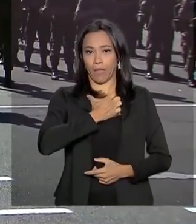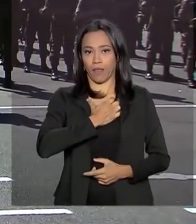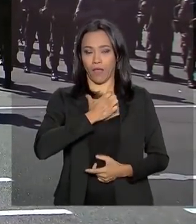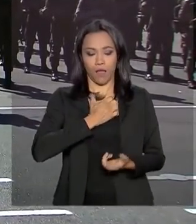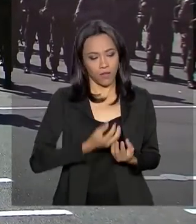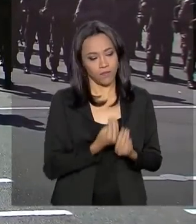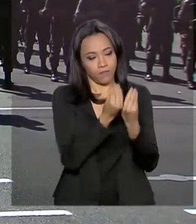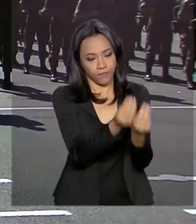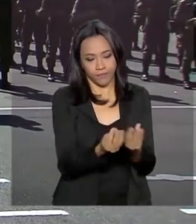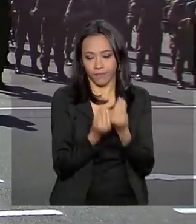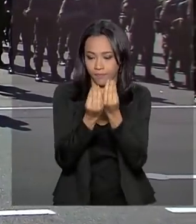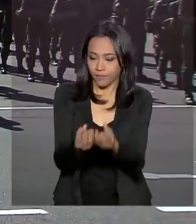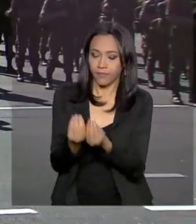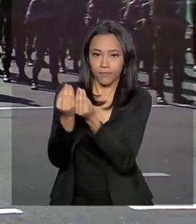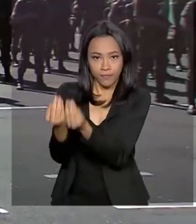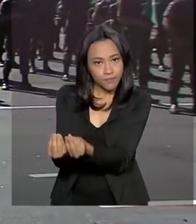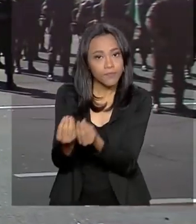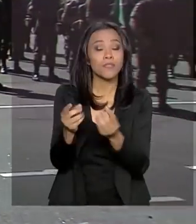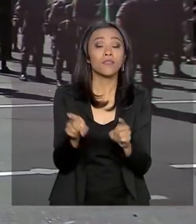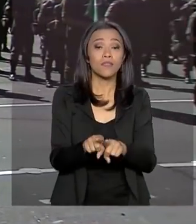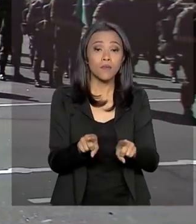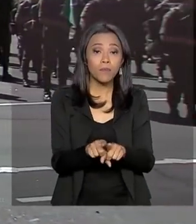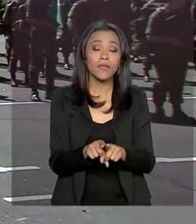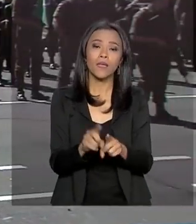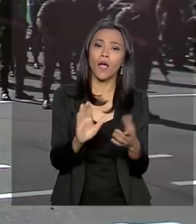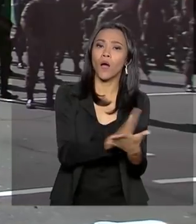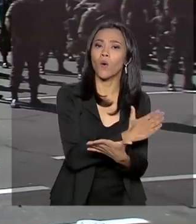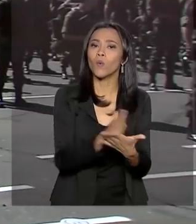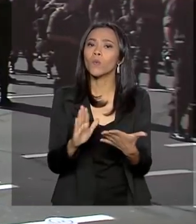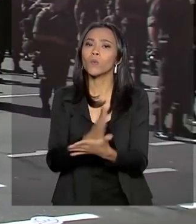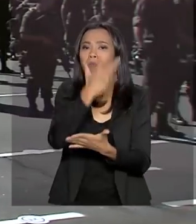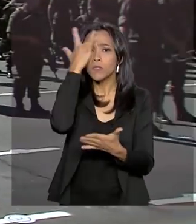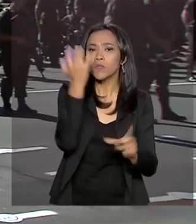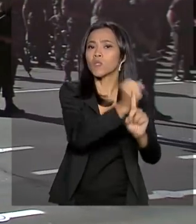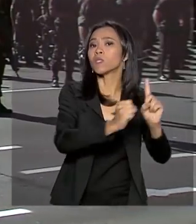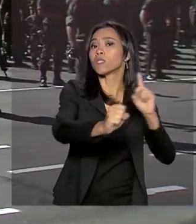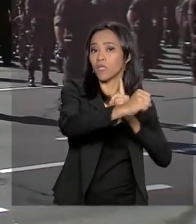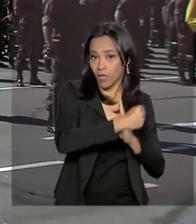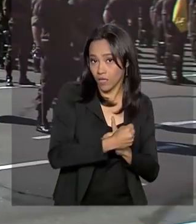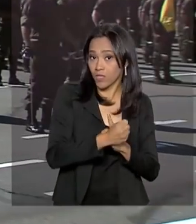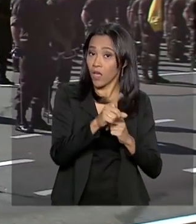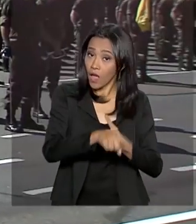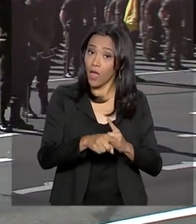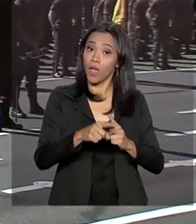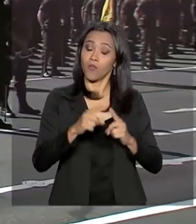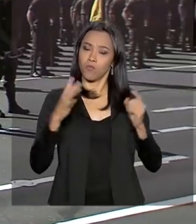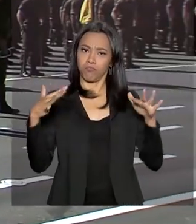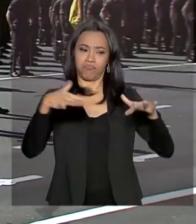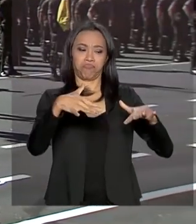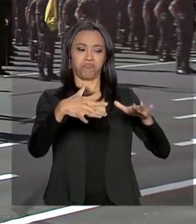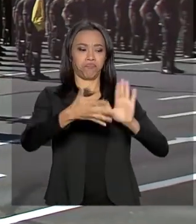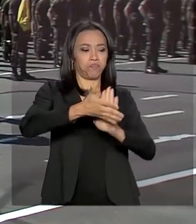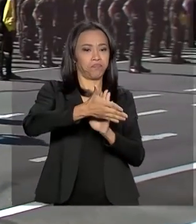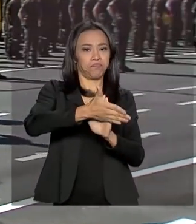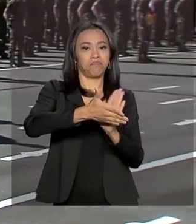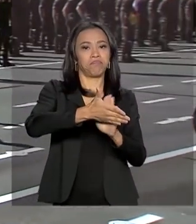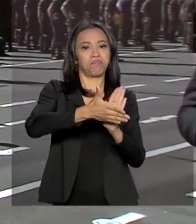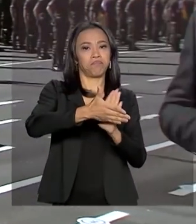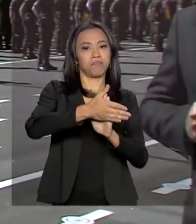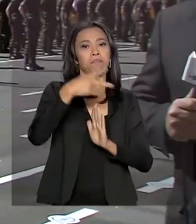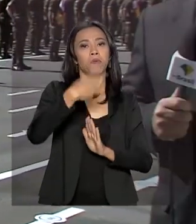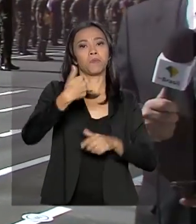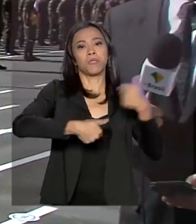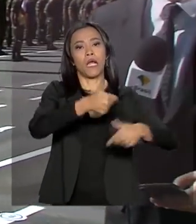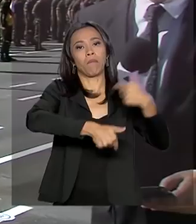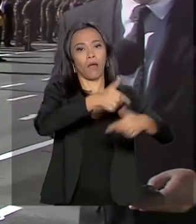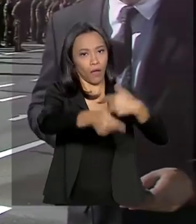para militares e também para alguns civis. Um reconhecimento do Exército é o trabalho que foi desenvolvido